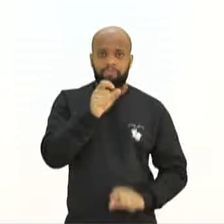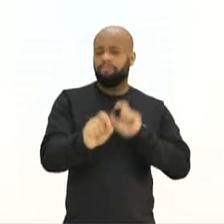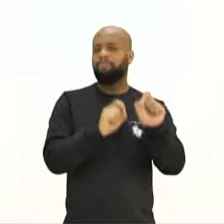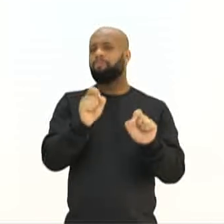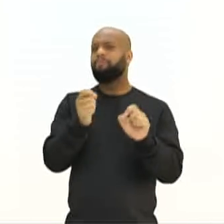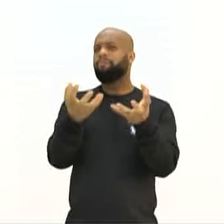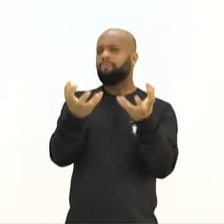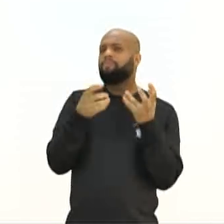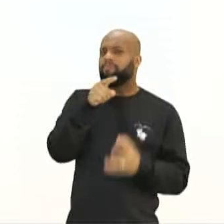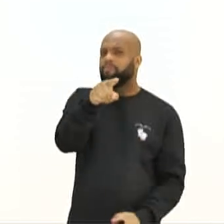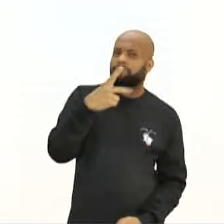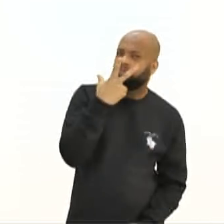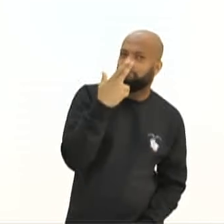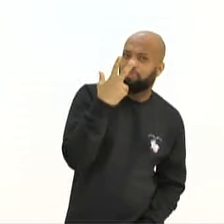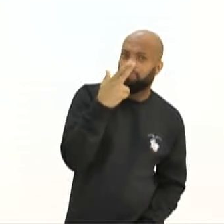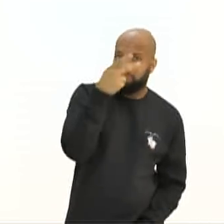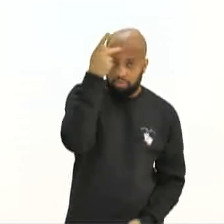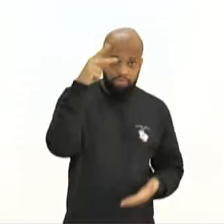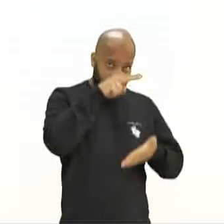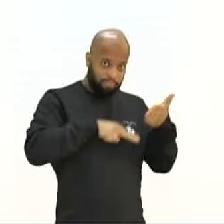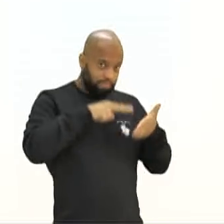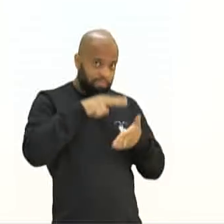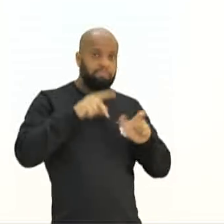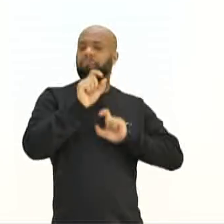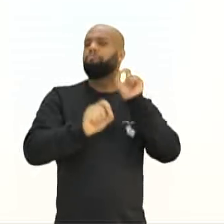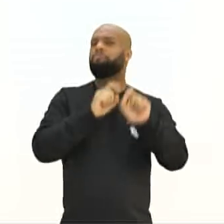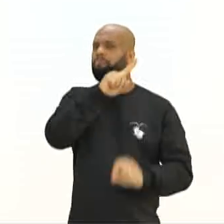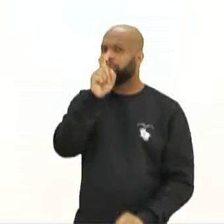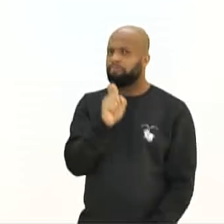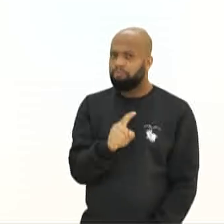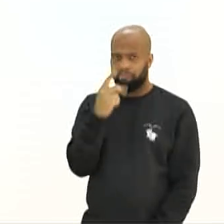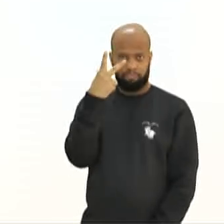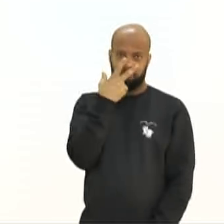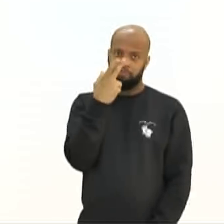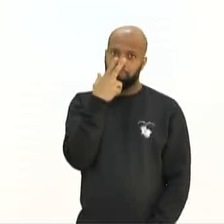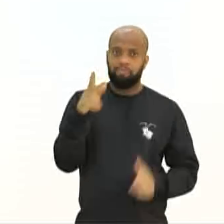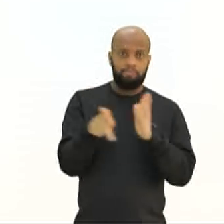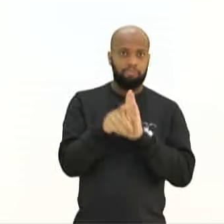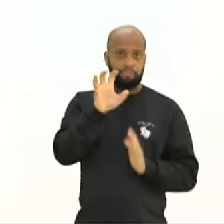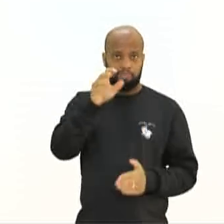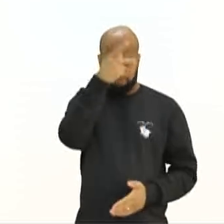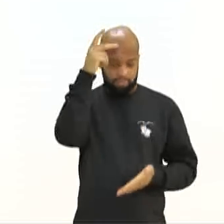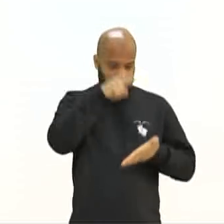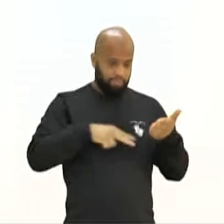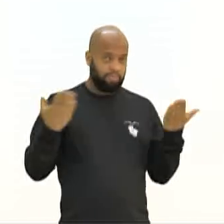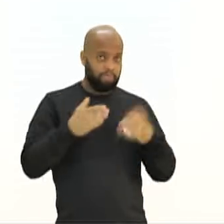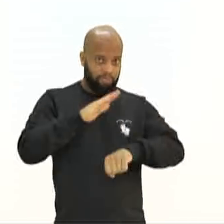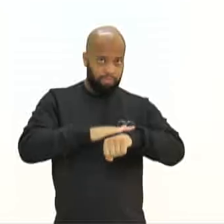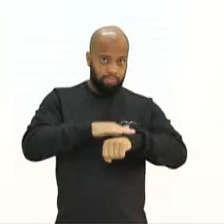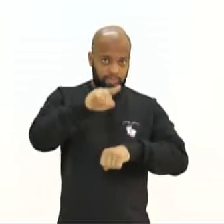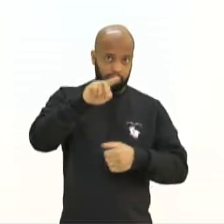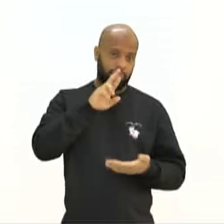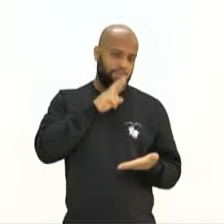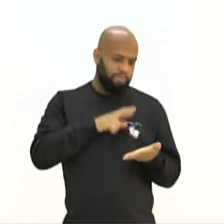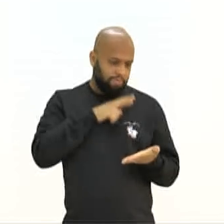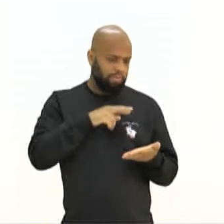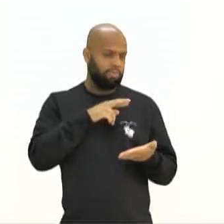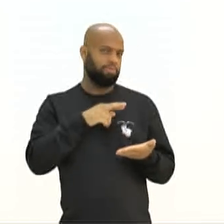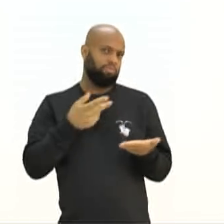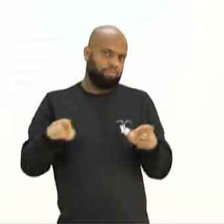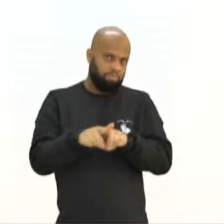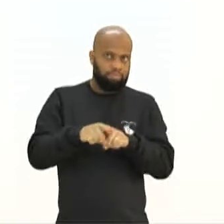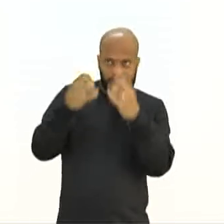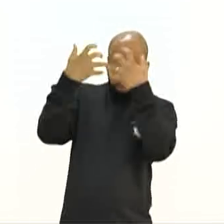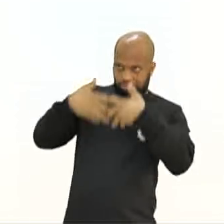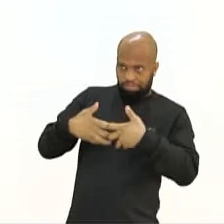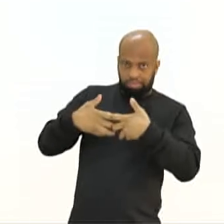ele espera da pessoa que está lendo? O que ele espera deste interlocutor? Eu vou dar um tempinho para você fazer a releitura deste